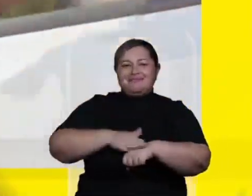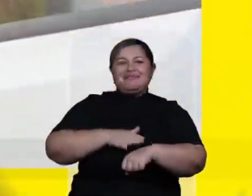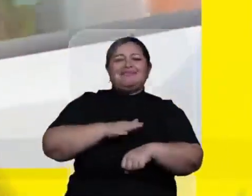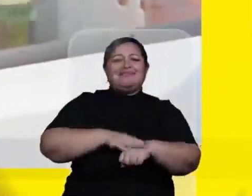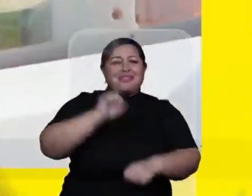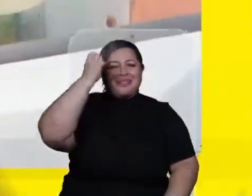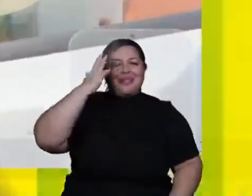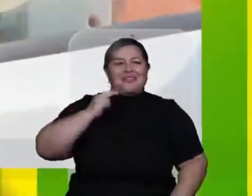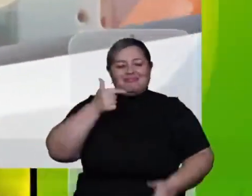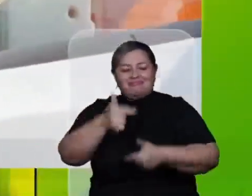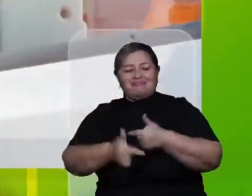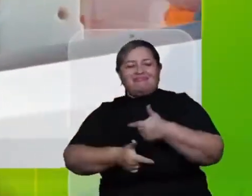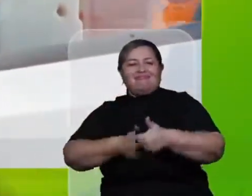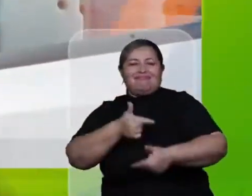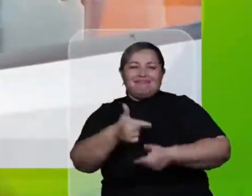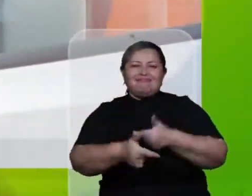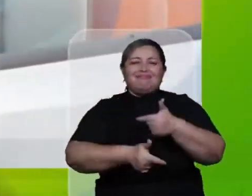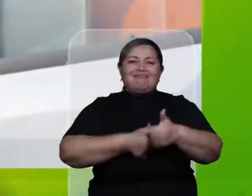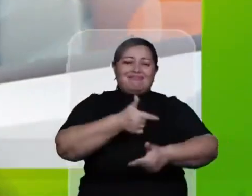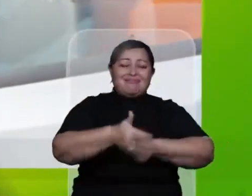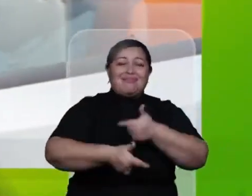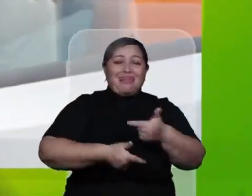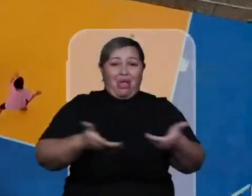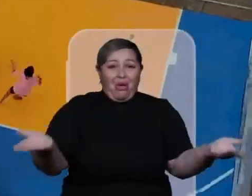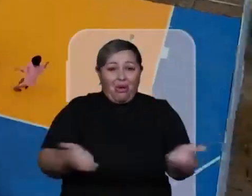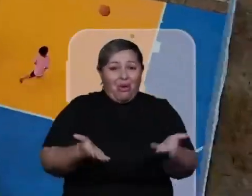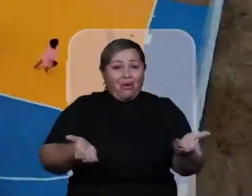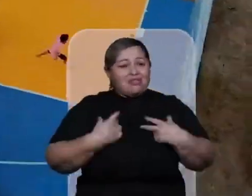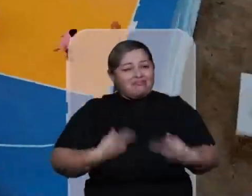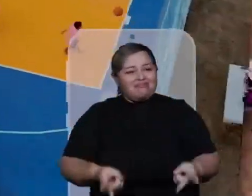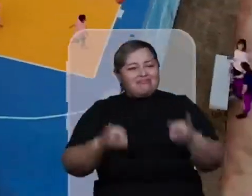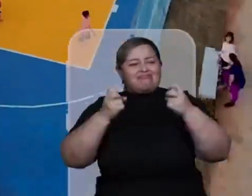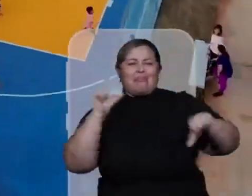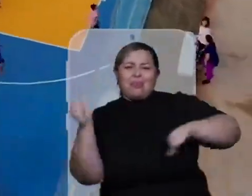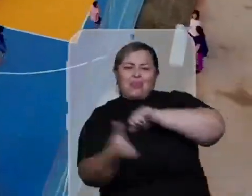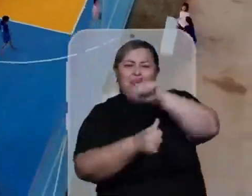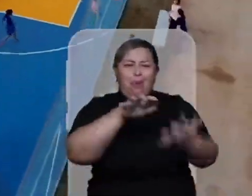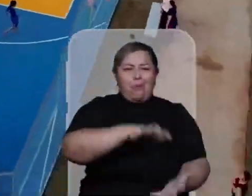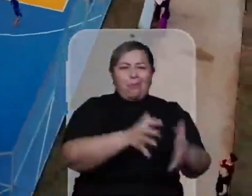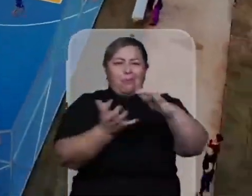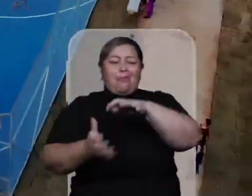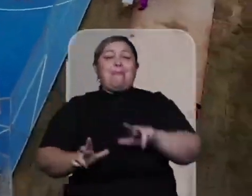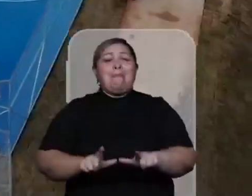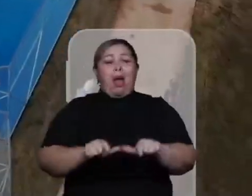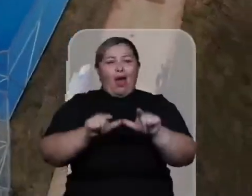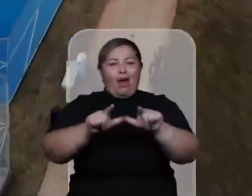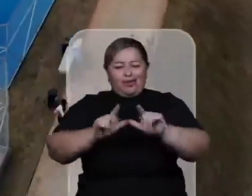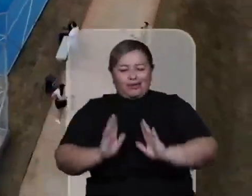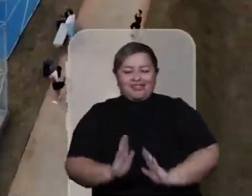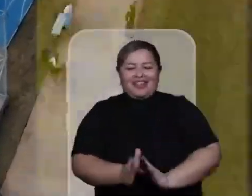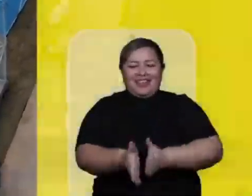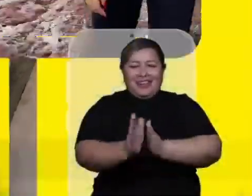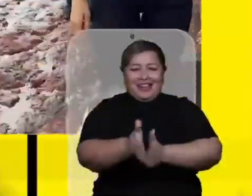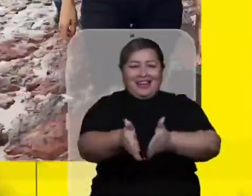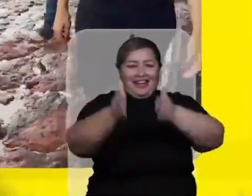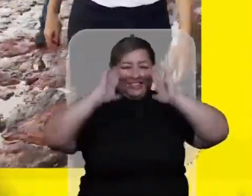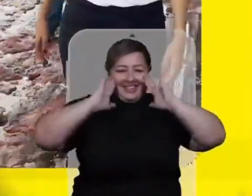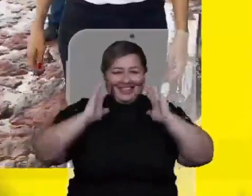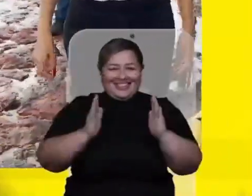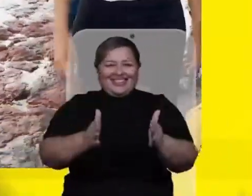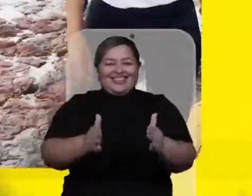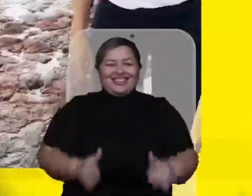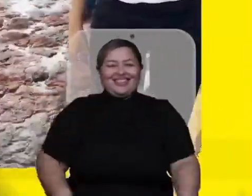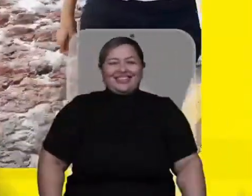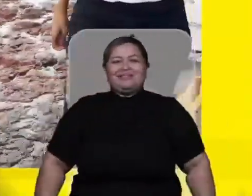faz, Suelen trabalhou. Hoje vemos a mudança, Bauru vai seguir em frente. É